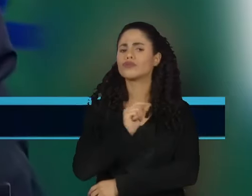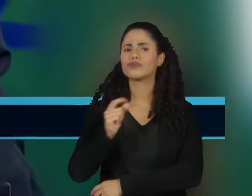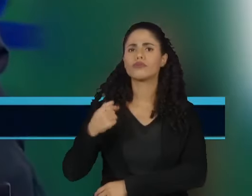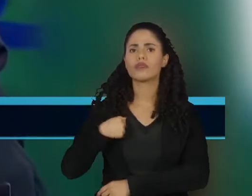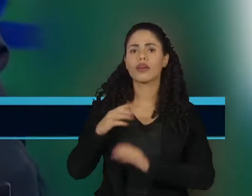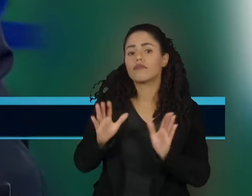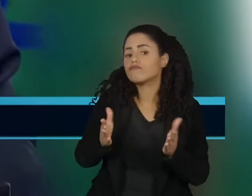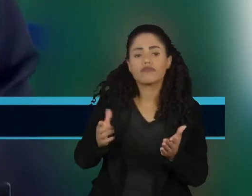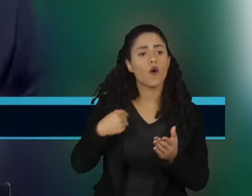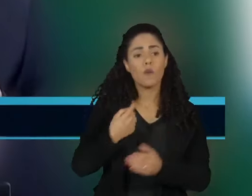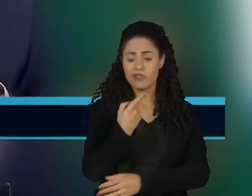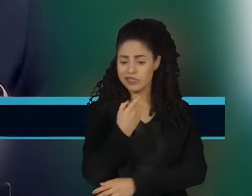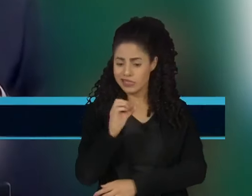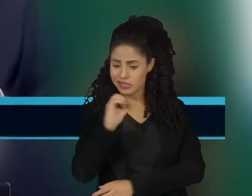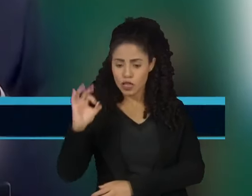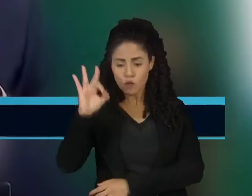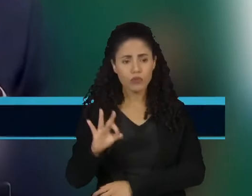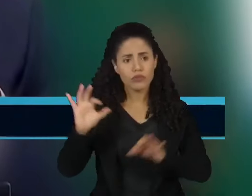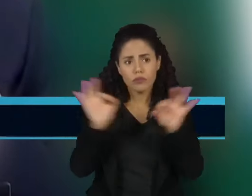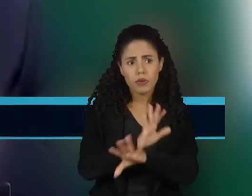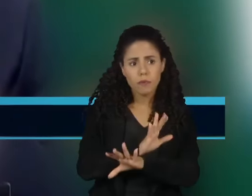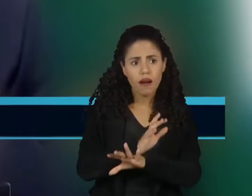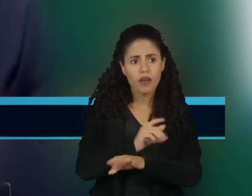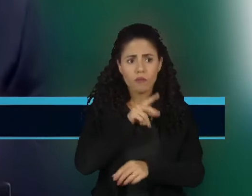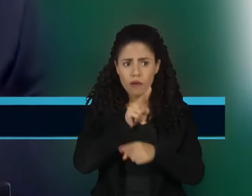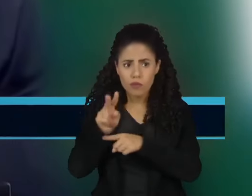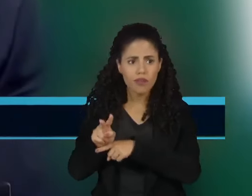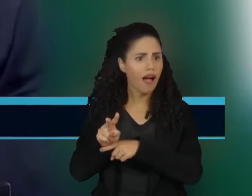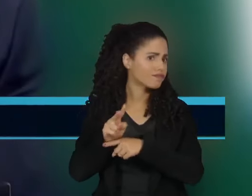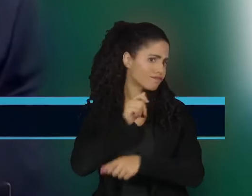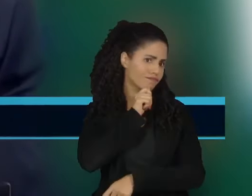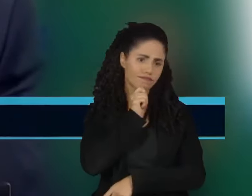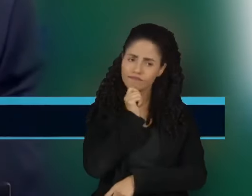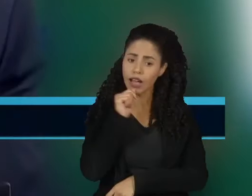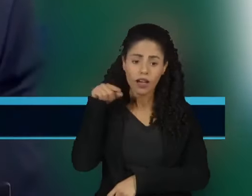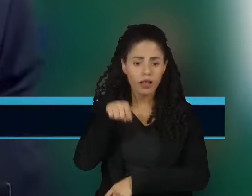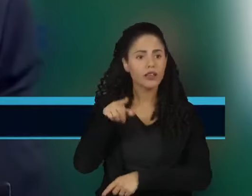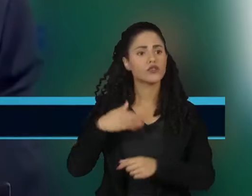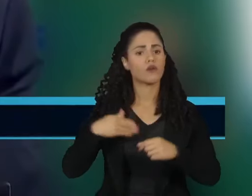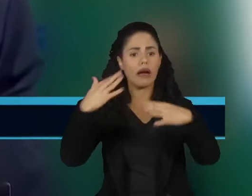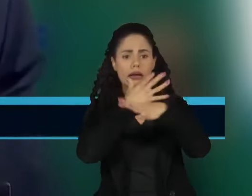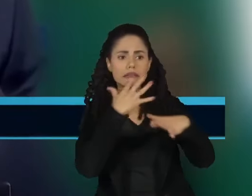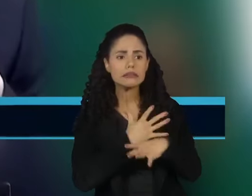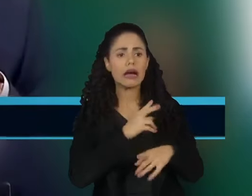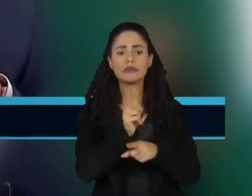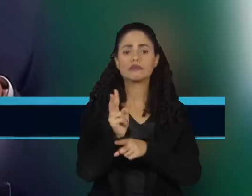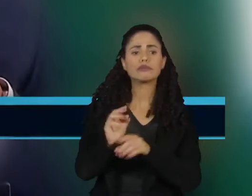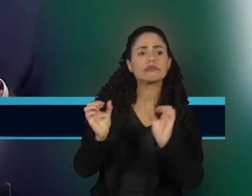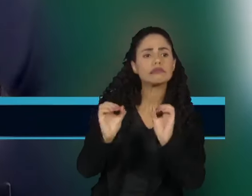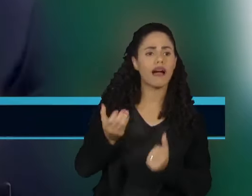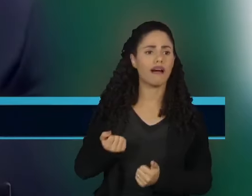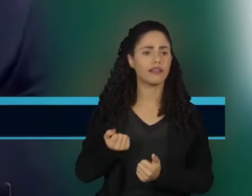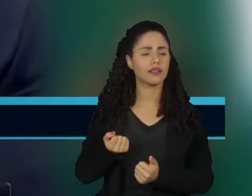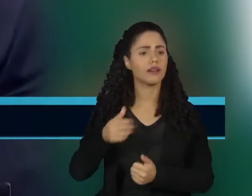estava 100% preparado para cuidar dessas coisas. As cidades não estão cuidadas,